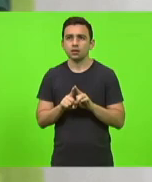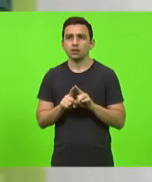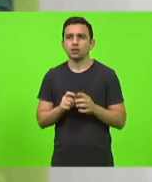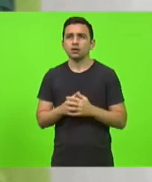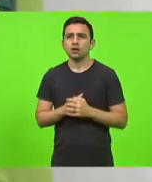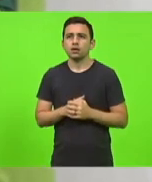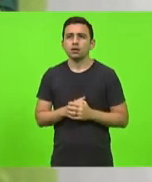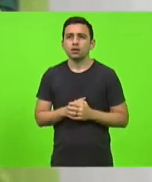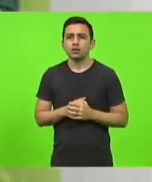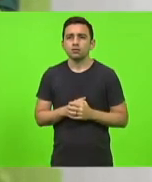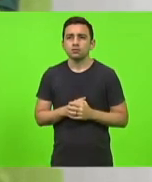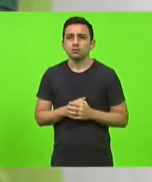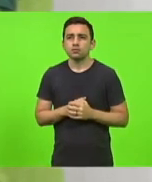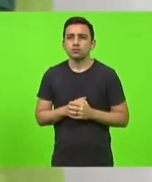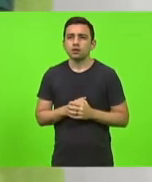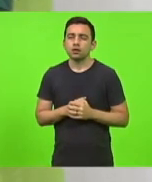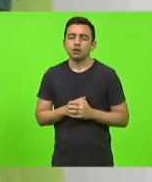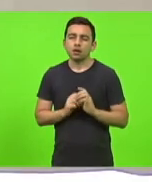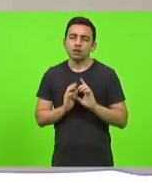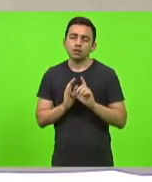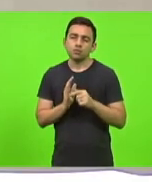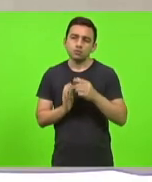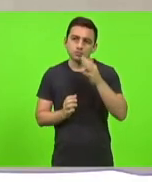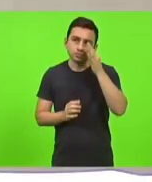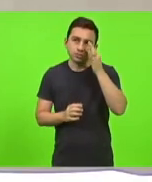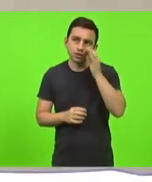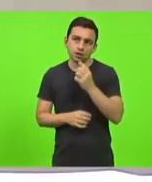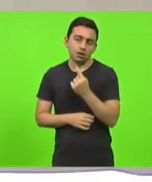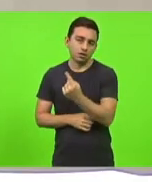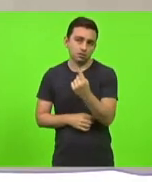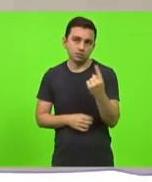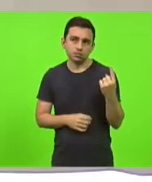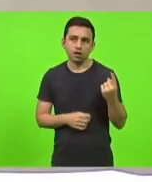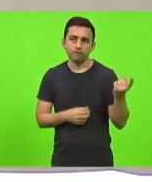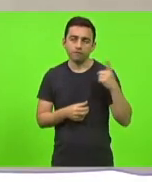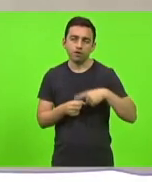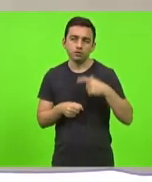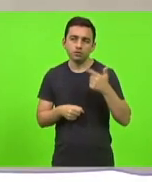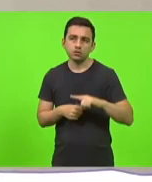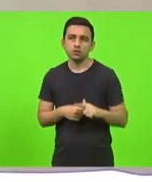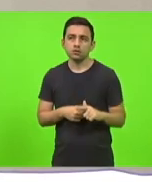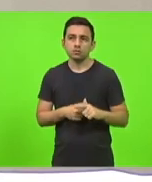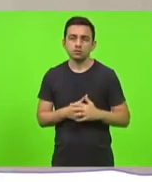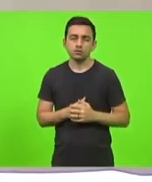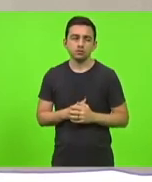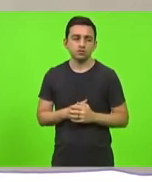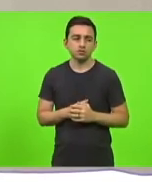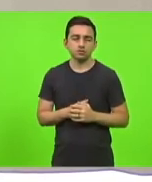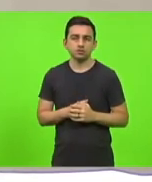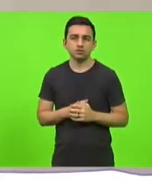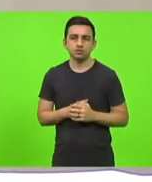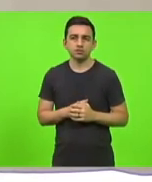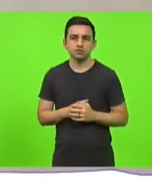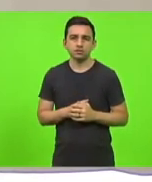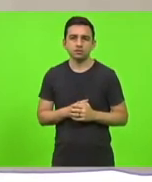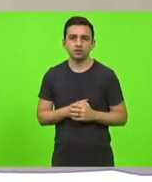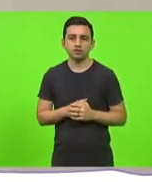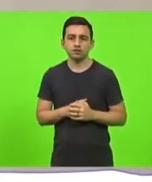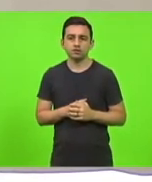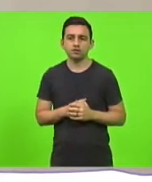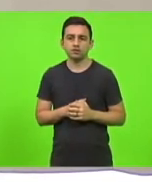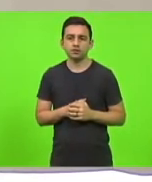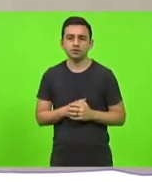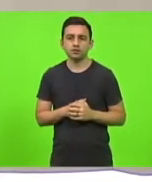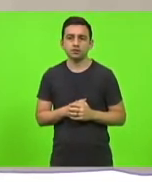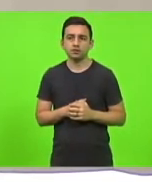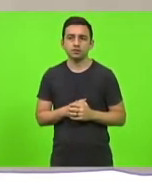Os destaques depois nós vamos apreciá-los individualmente e aí volta novamente O tempo de discussão. 5 + 5, cada